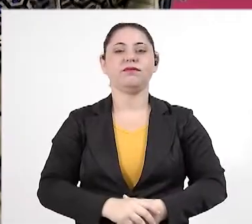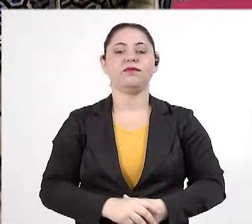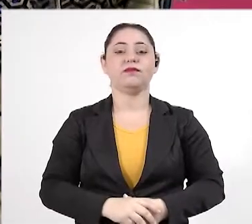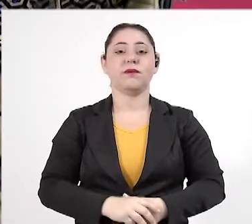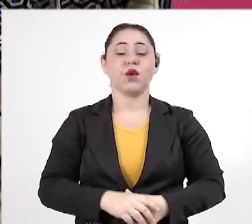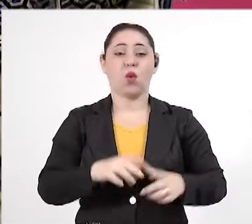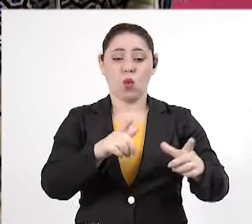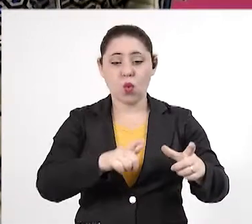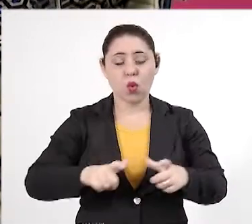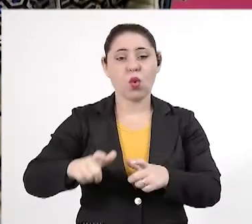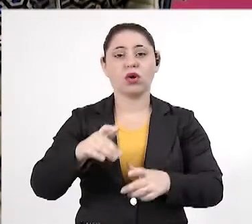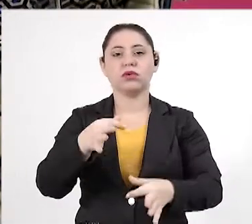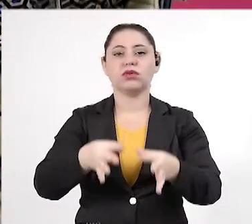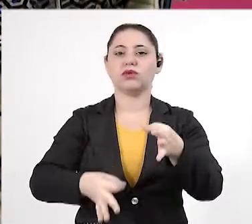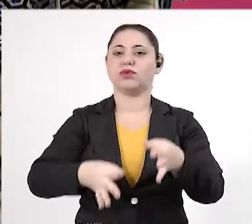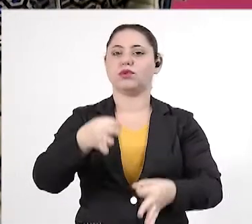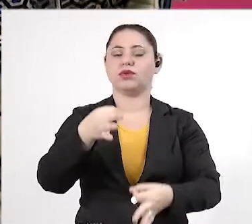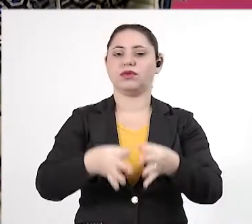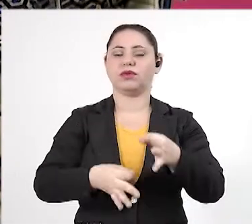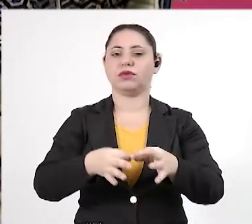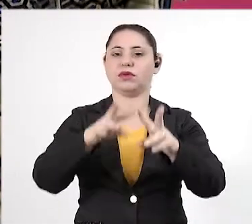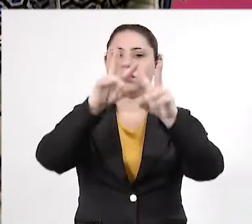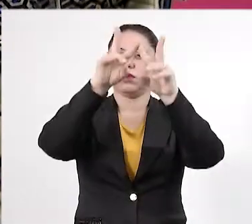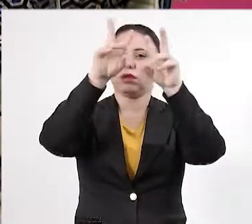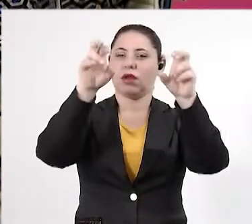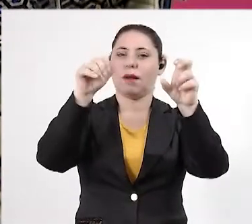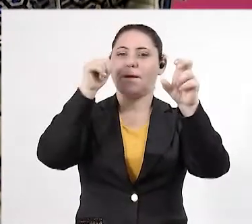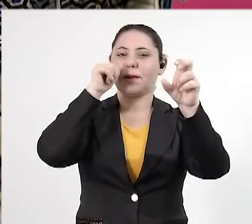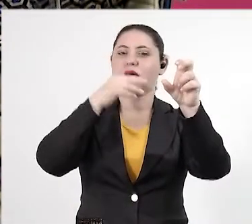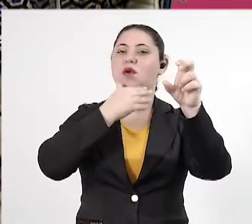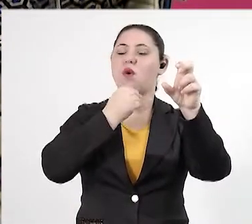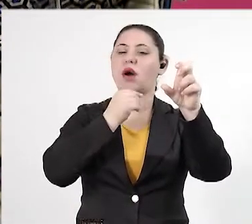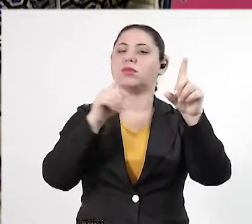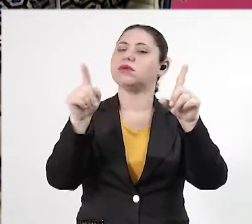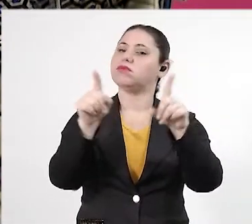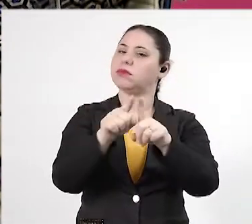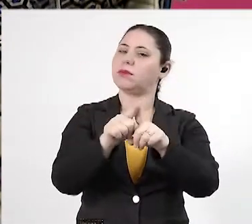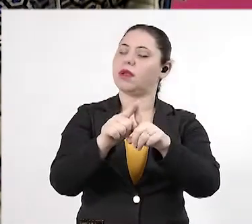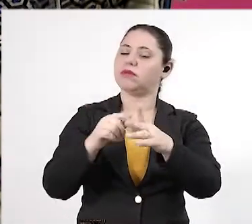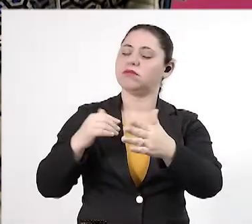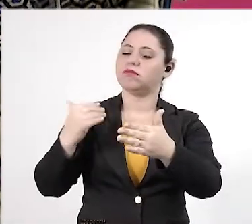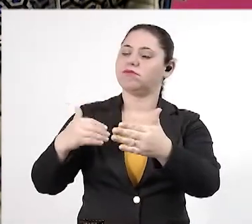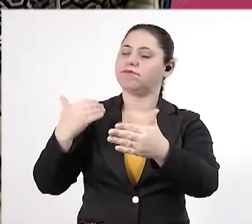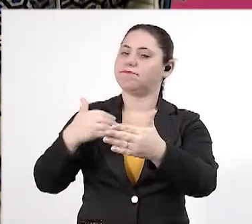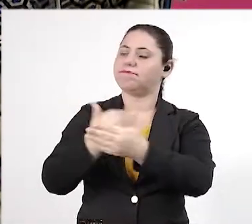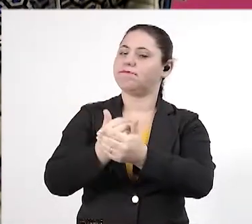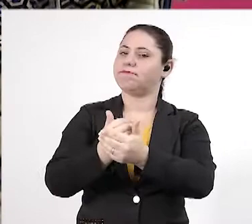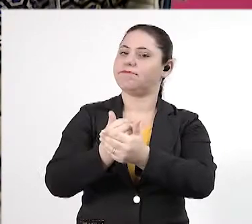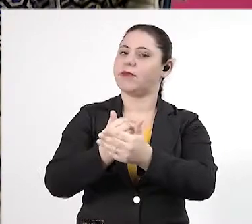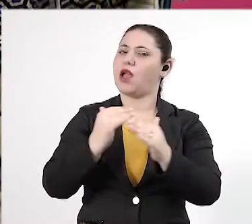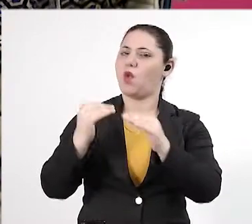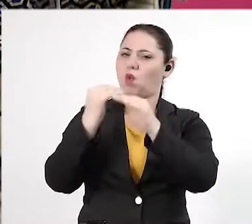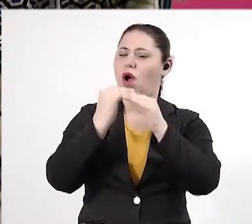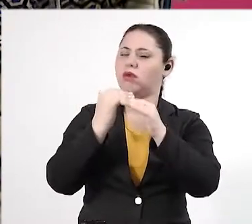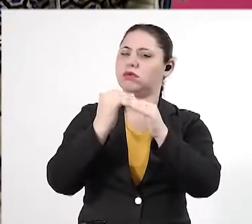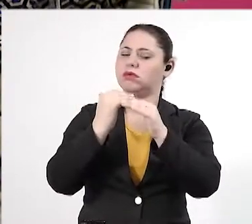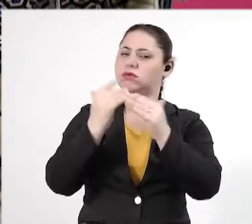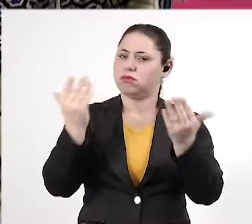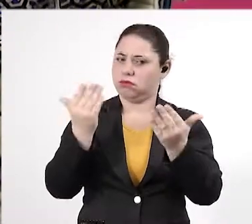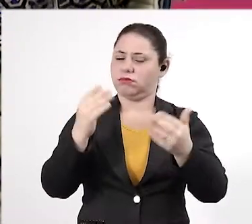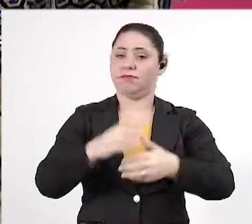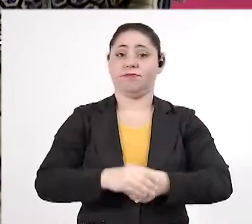né? E no ambiente jurídico, essa questão do homem e da mulher também, com o passar do tempo, tem sido mais